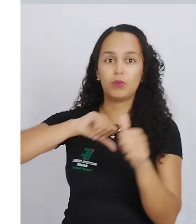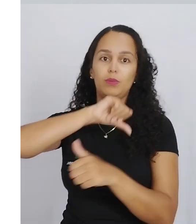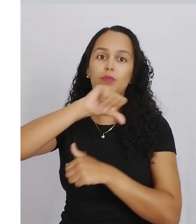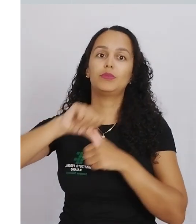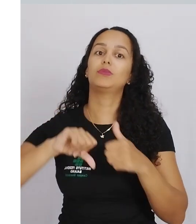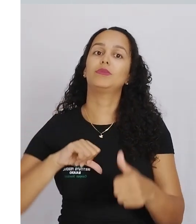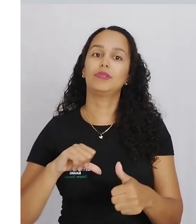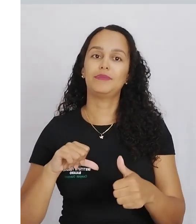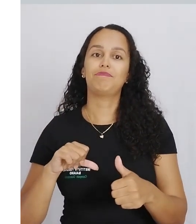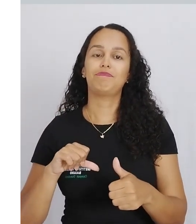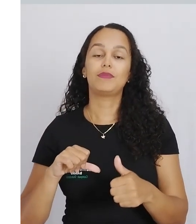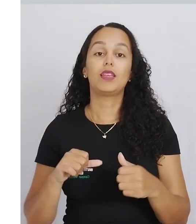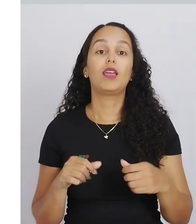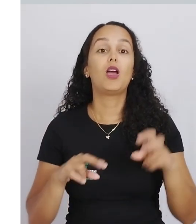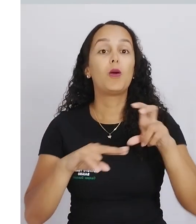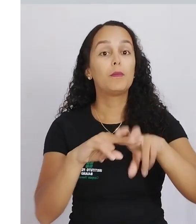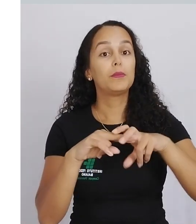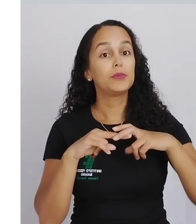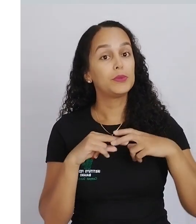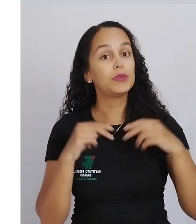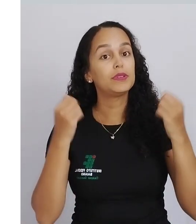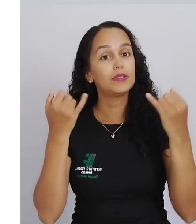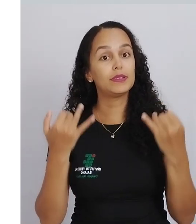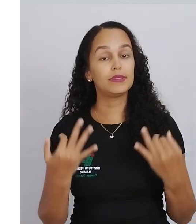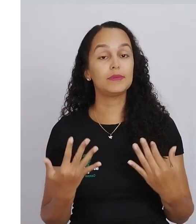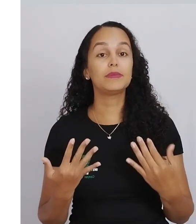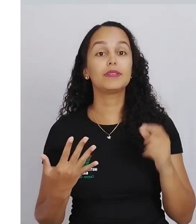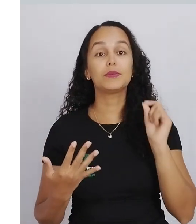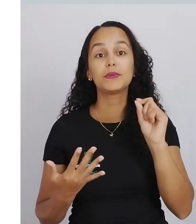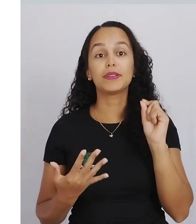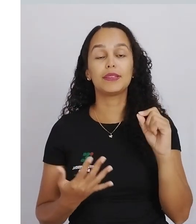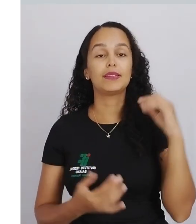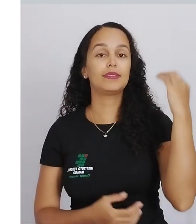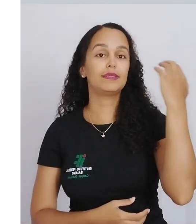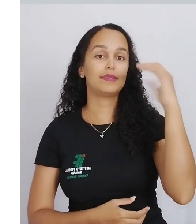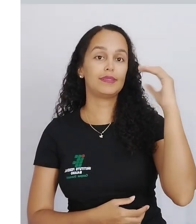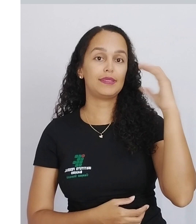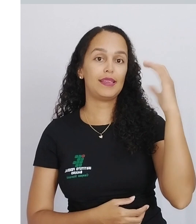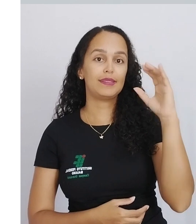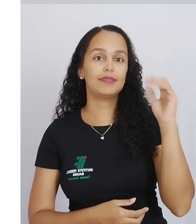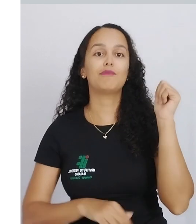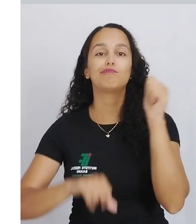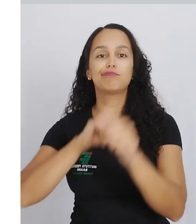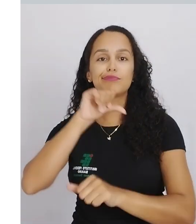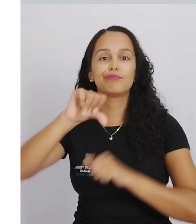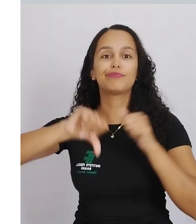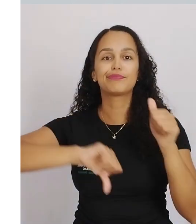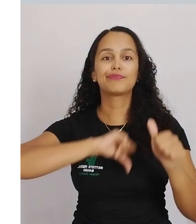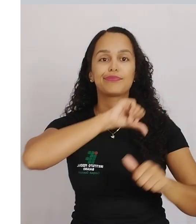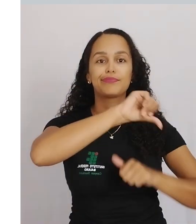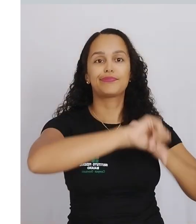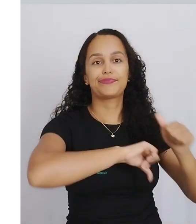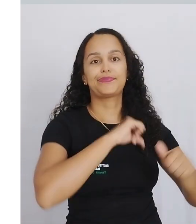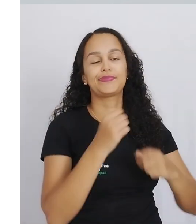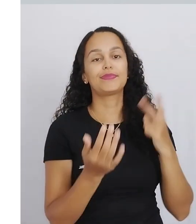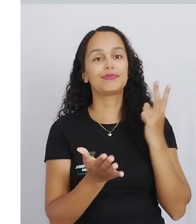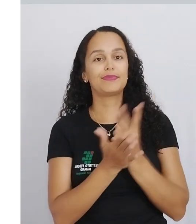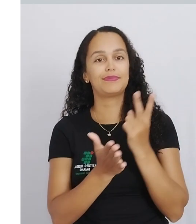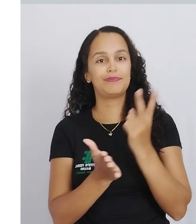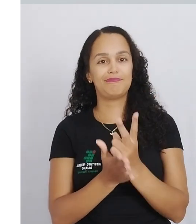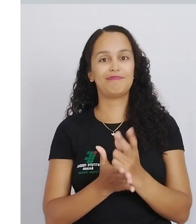e refutá-la, né? Por isso que a gente fala, a ciência ela é sempre